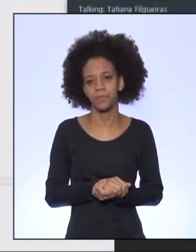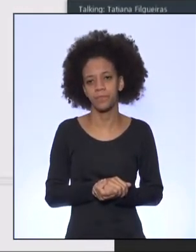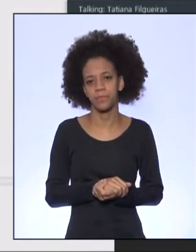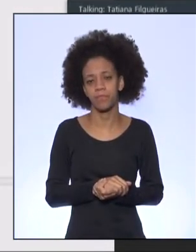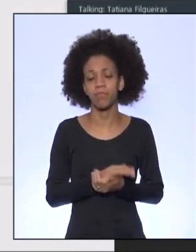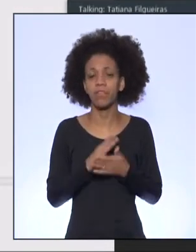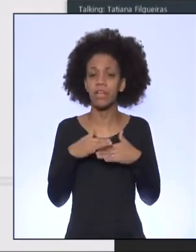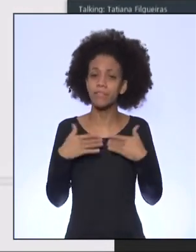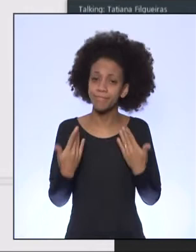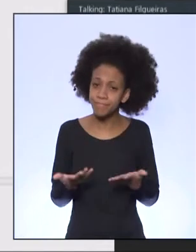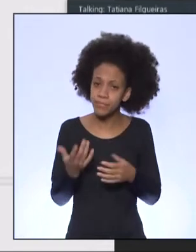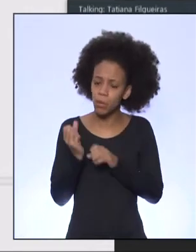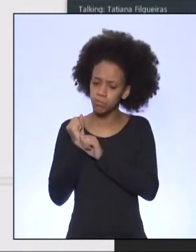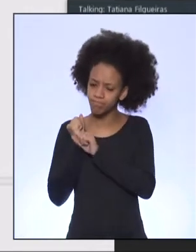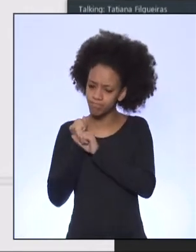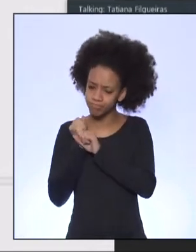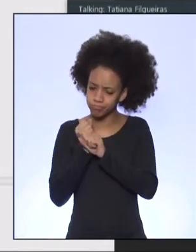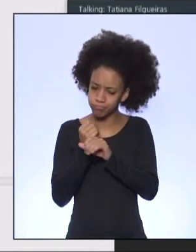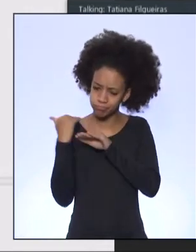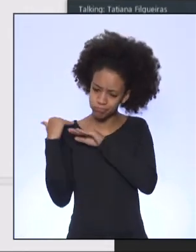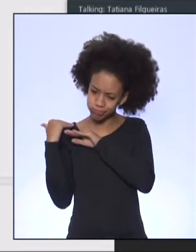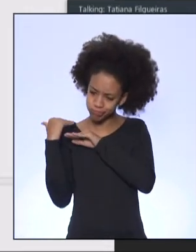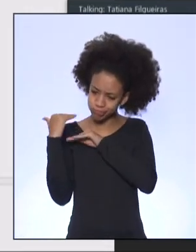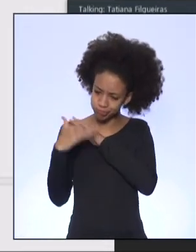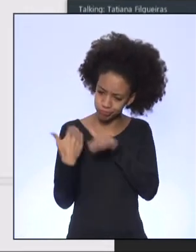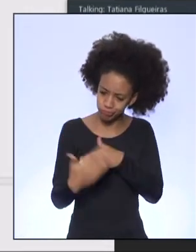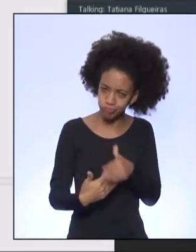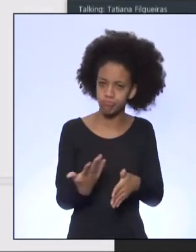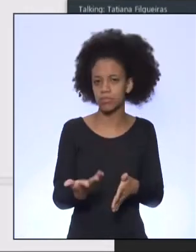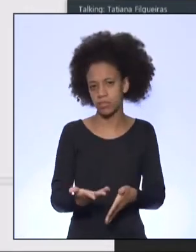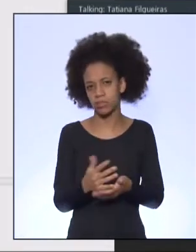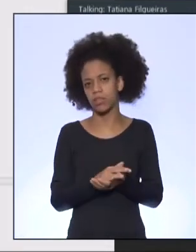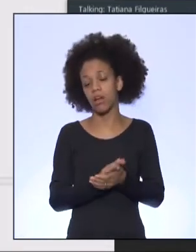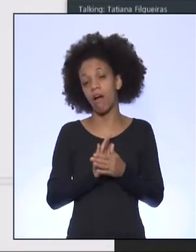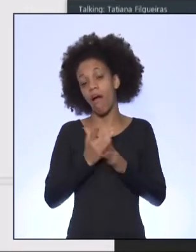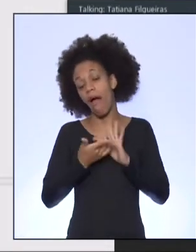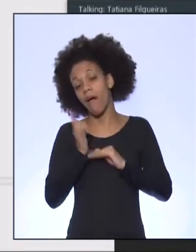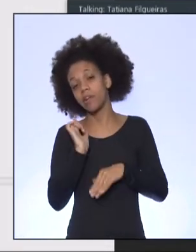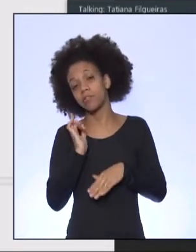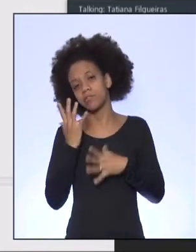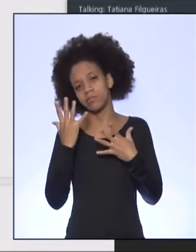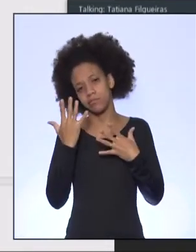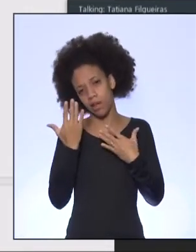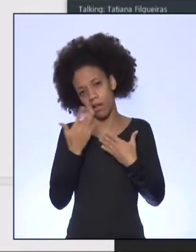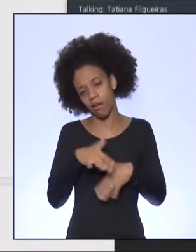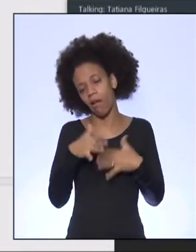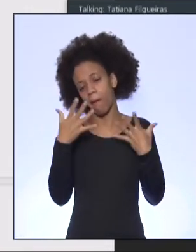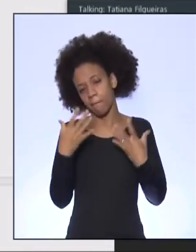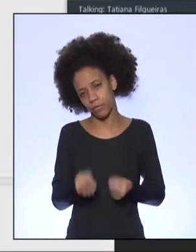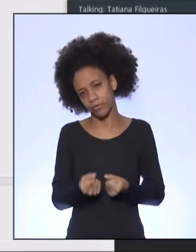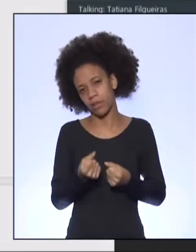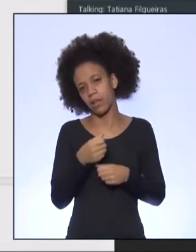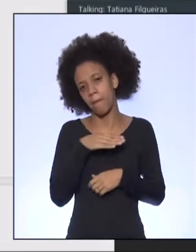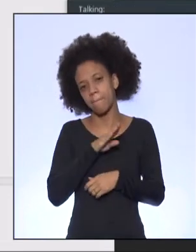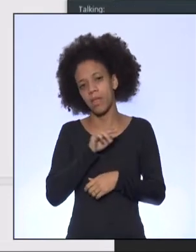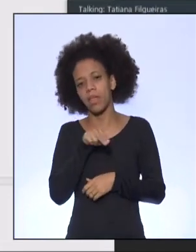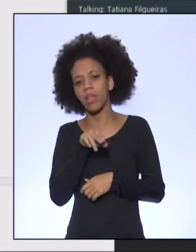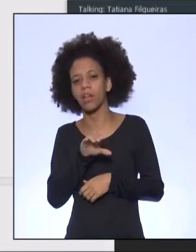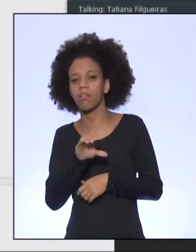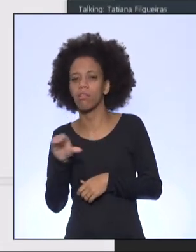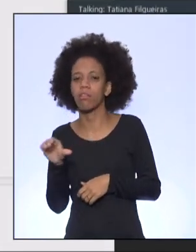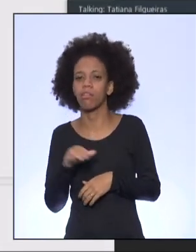De uns anos para cá, no entanto, antes ainda da aprovação da BNCC, embora no Brasil a gente